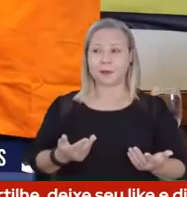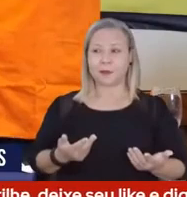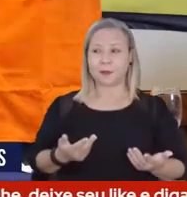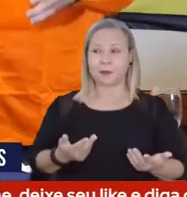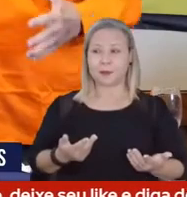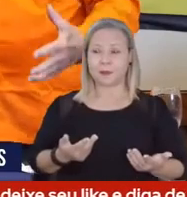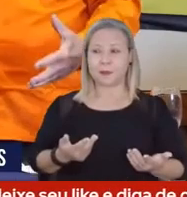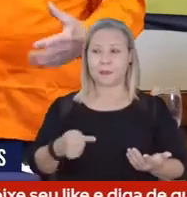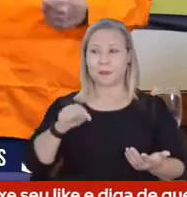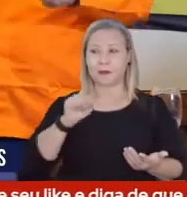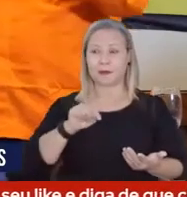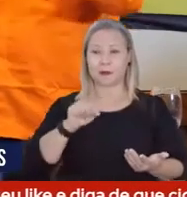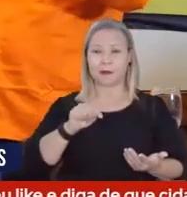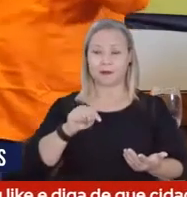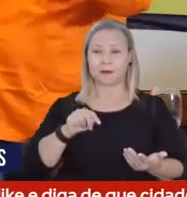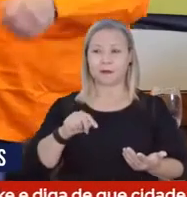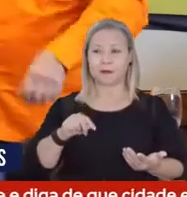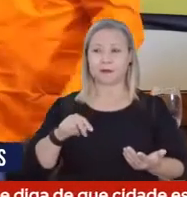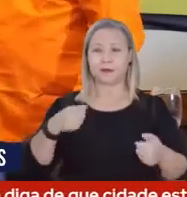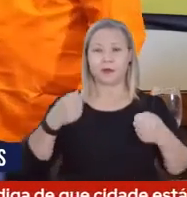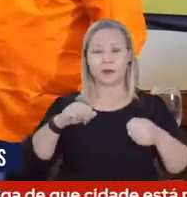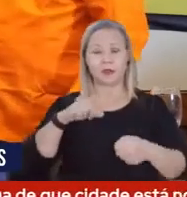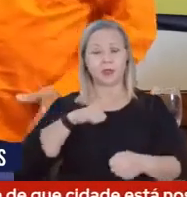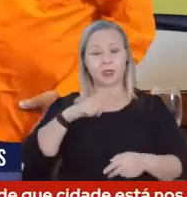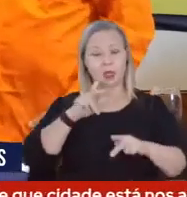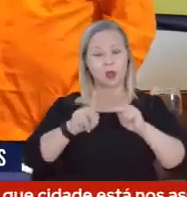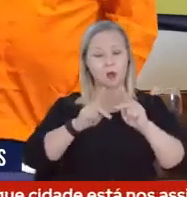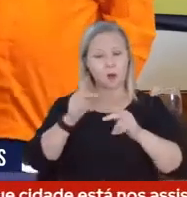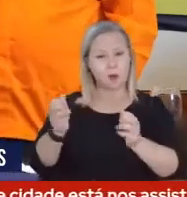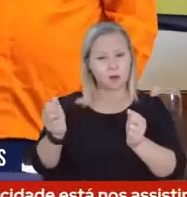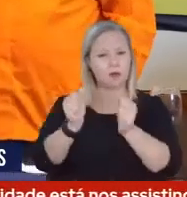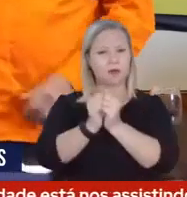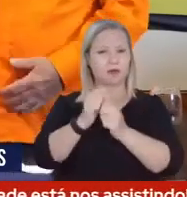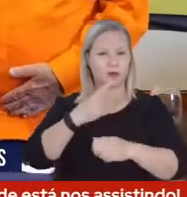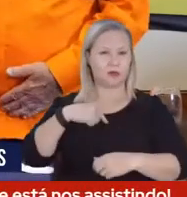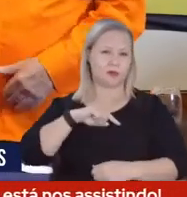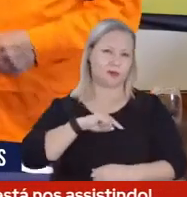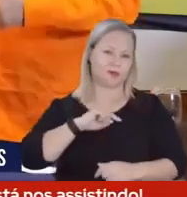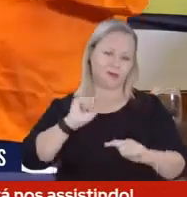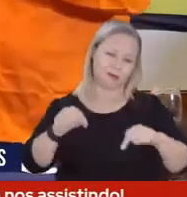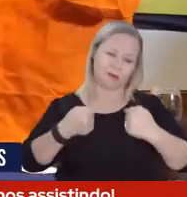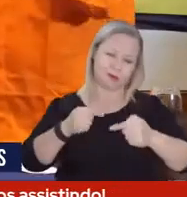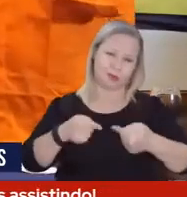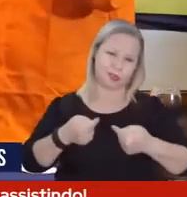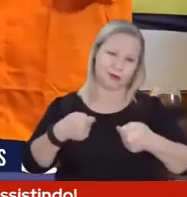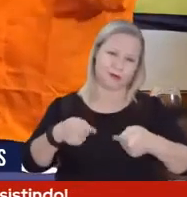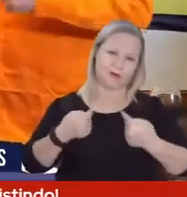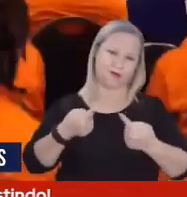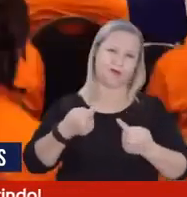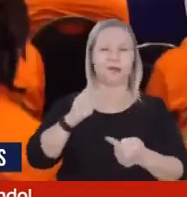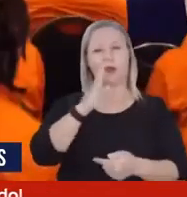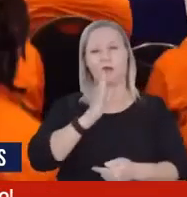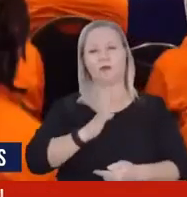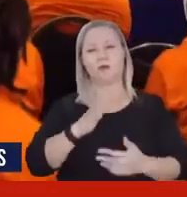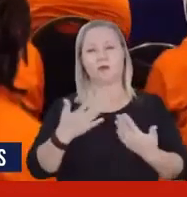temos que ter o povo ao nosso lado. Então, esse é o nosso grande desafio, presidente, tá bom? Obrigado aí pela atenção de escuta. E desculpe